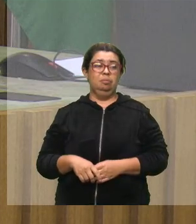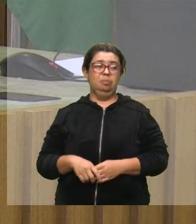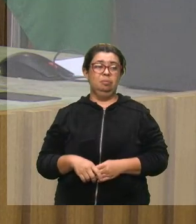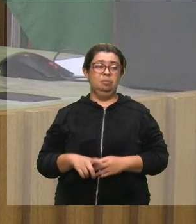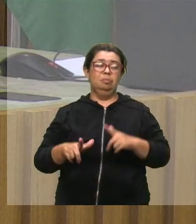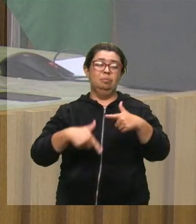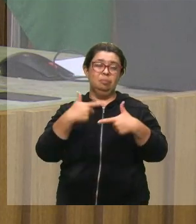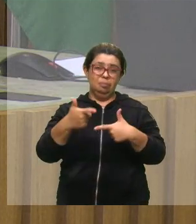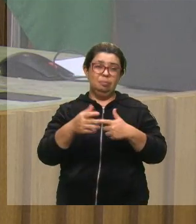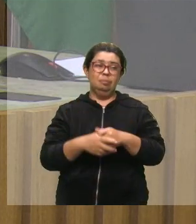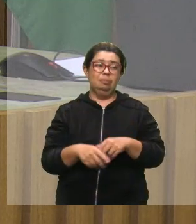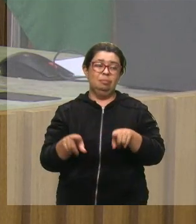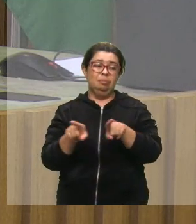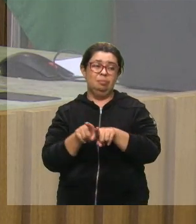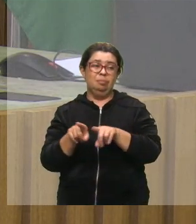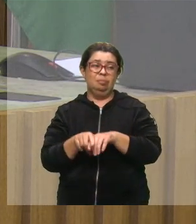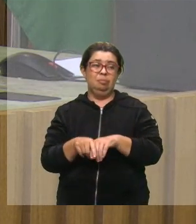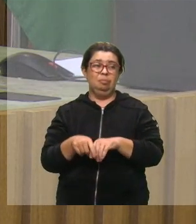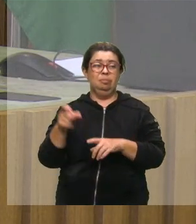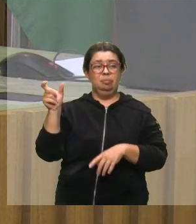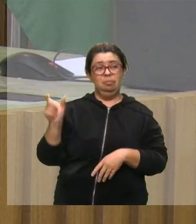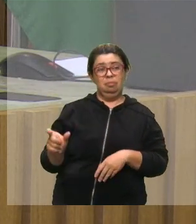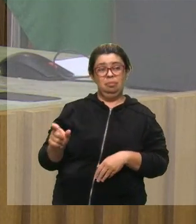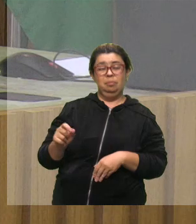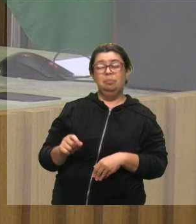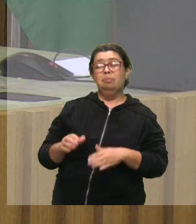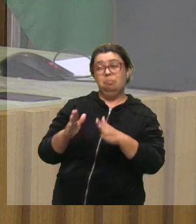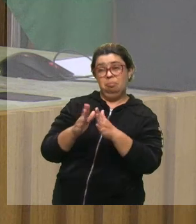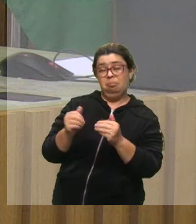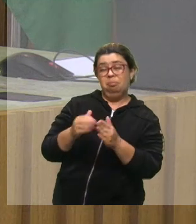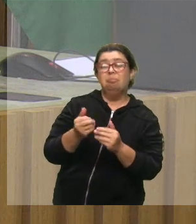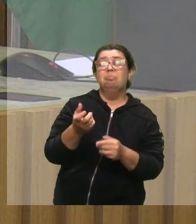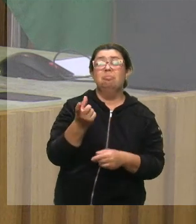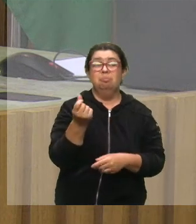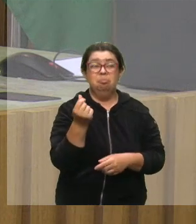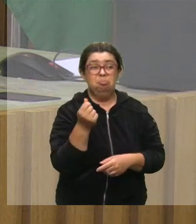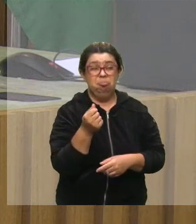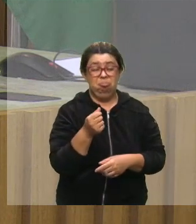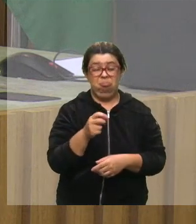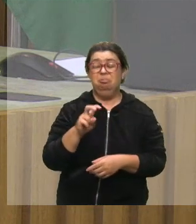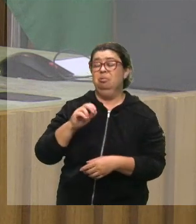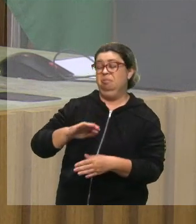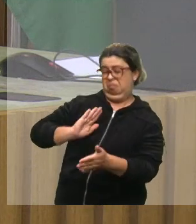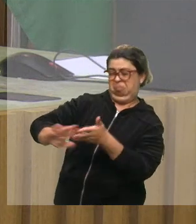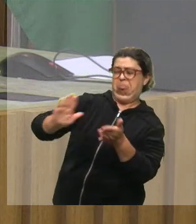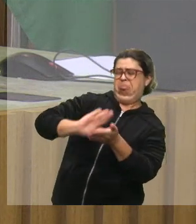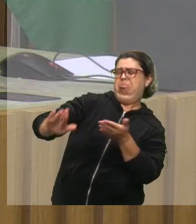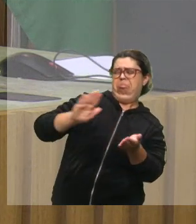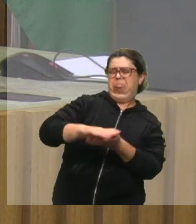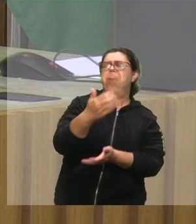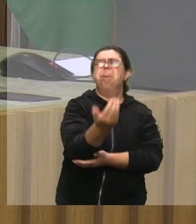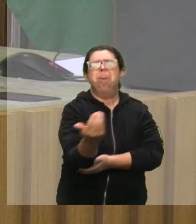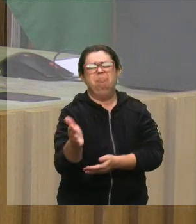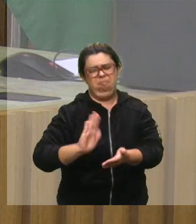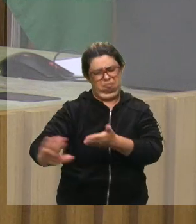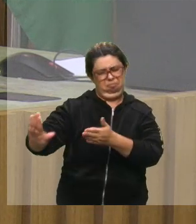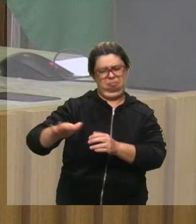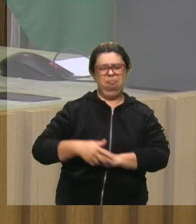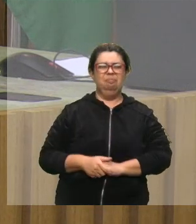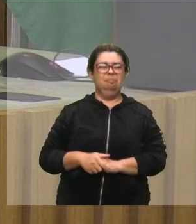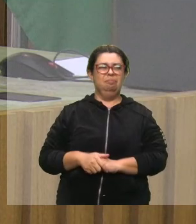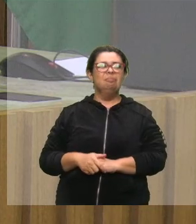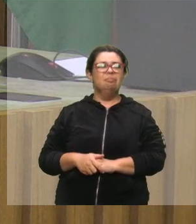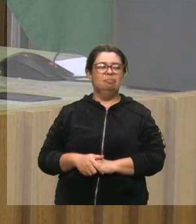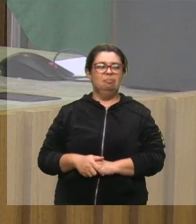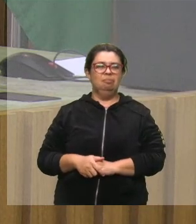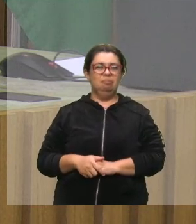também, que nem eu falei, muita gente vai pedir uma moeda ali, ó, o cara te xinga, fala, sai daqui, ó, seu mendigo, sai daqui, entendeu? Então,